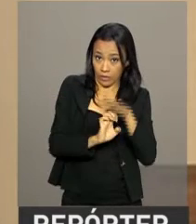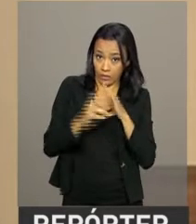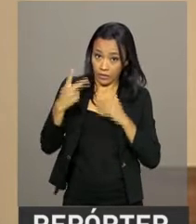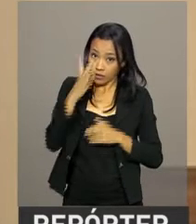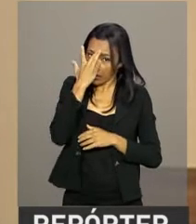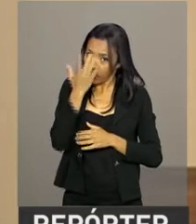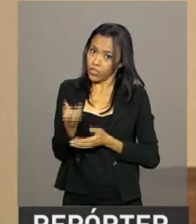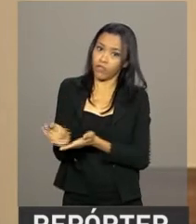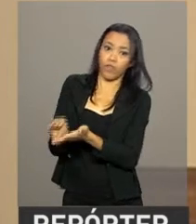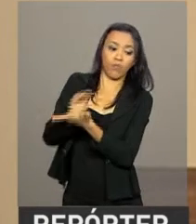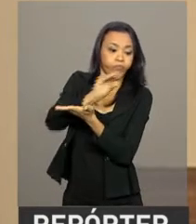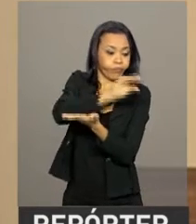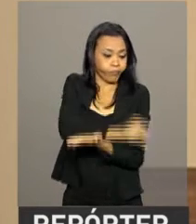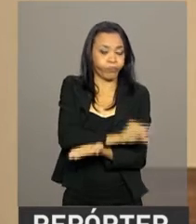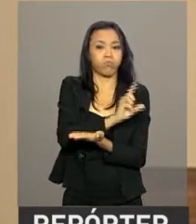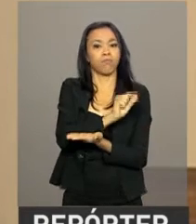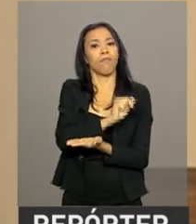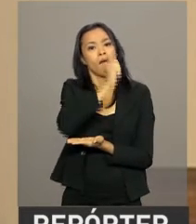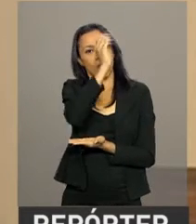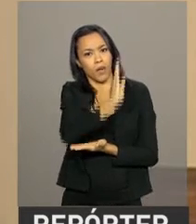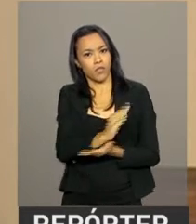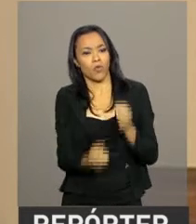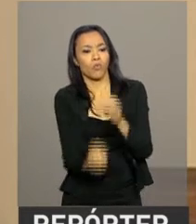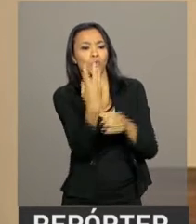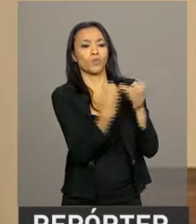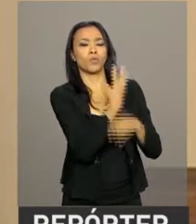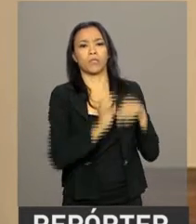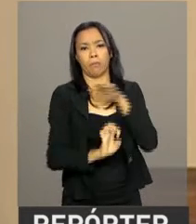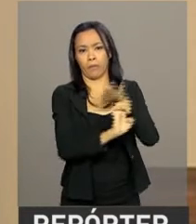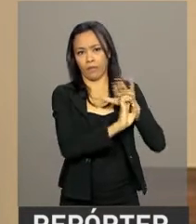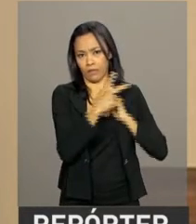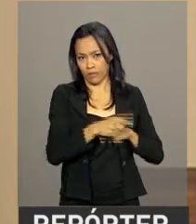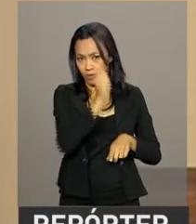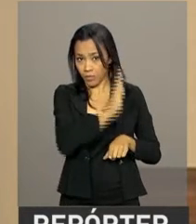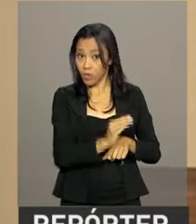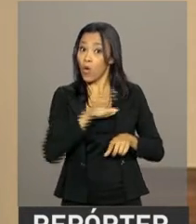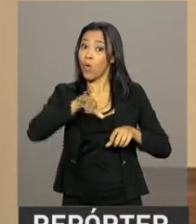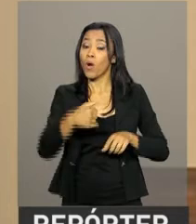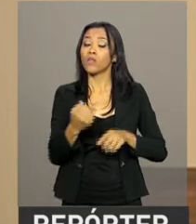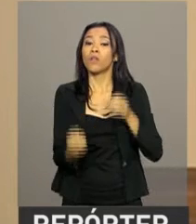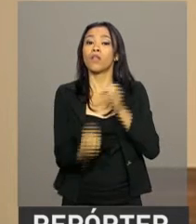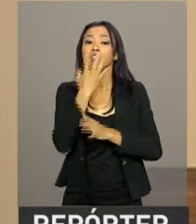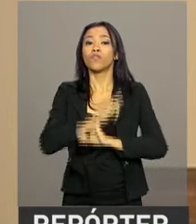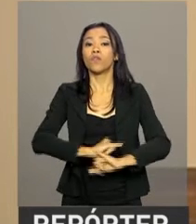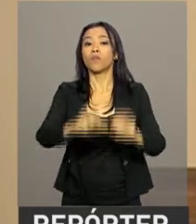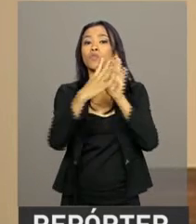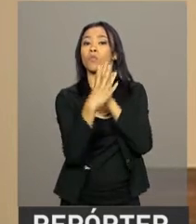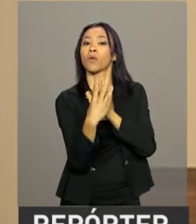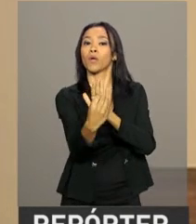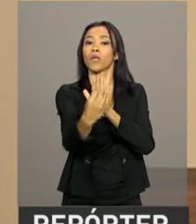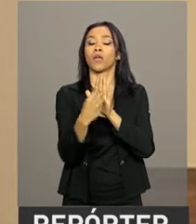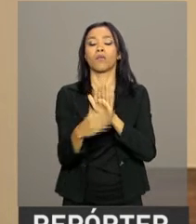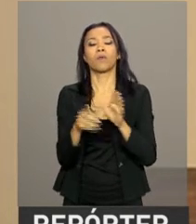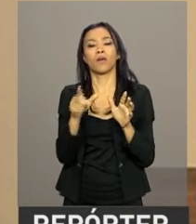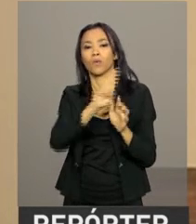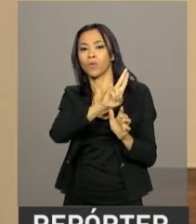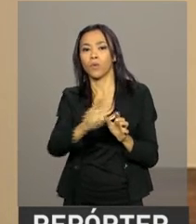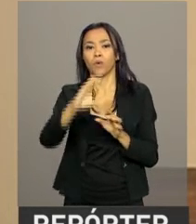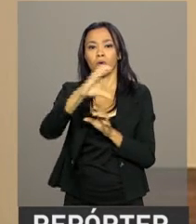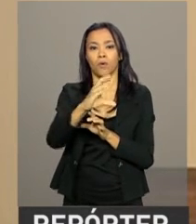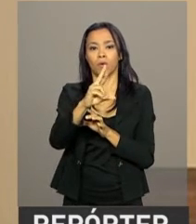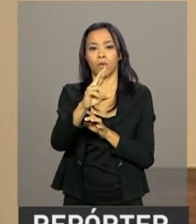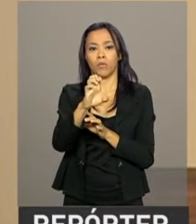Brasil, especialmente agora, quando lá lançamos um programa chamado Crescer, que visa